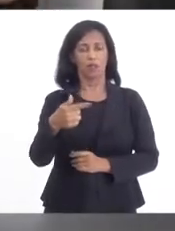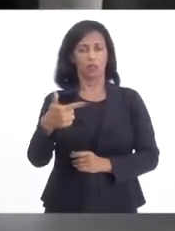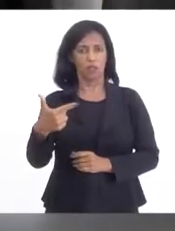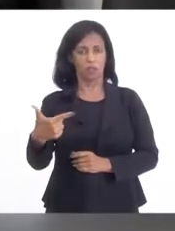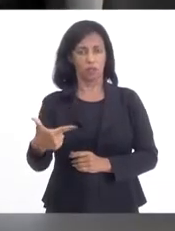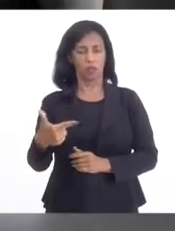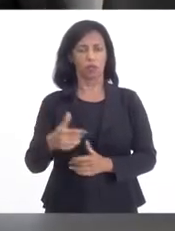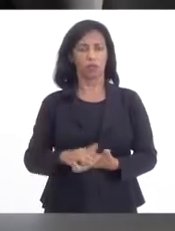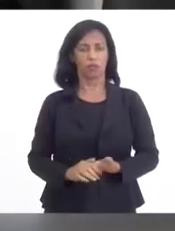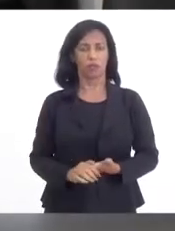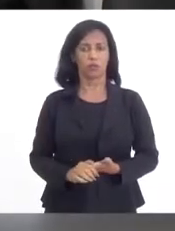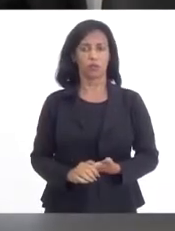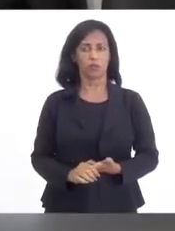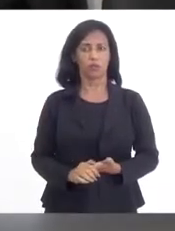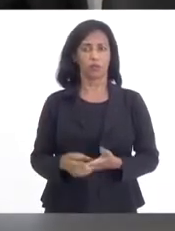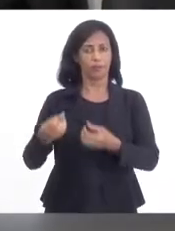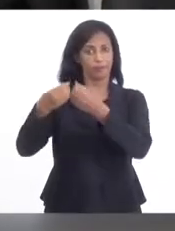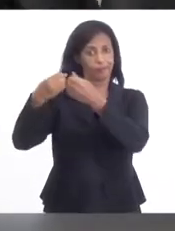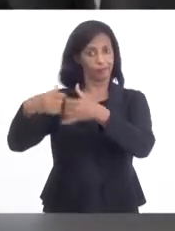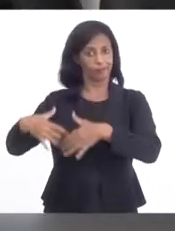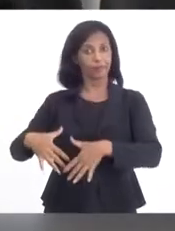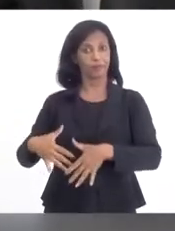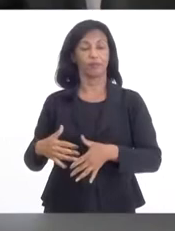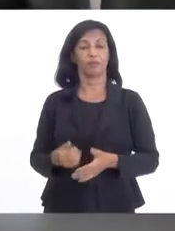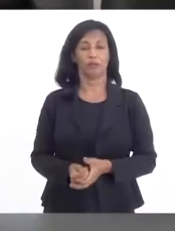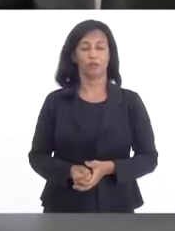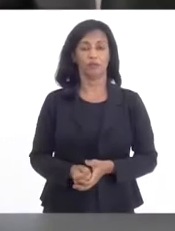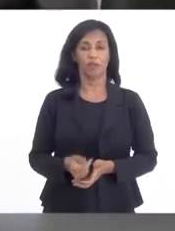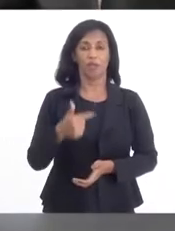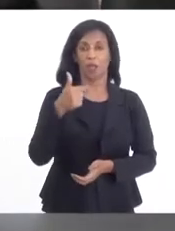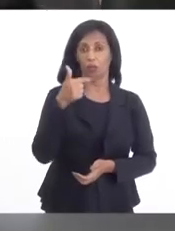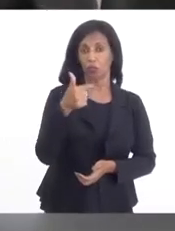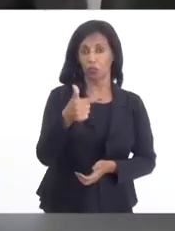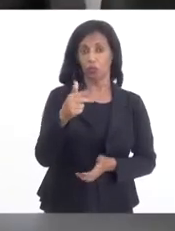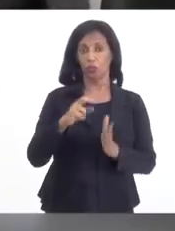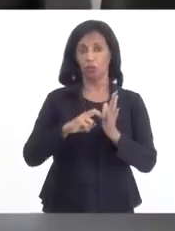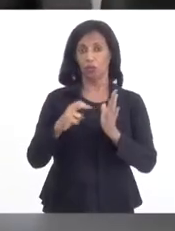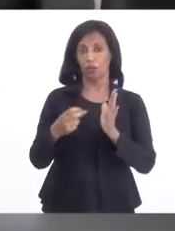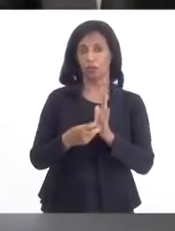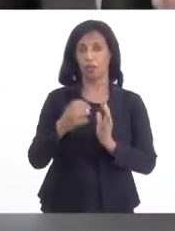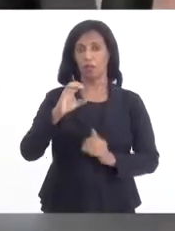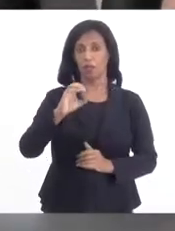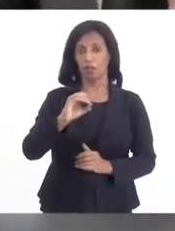0,72. Pela prejudicabilidade a 2 emendas,